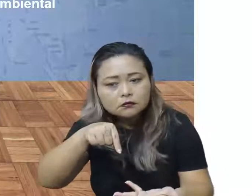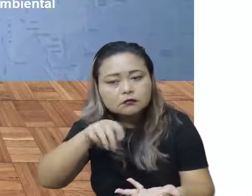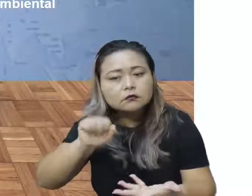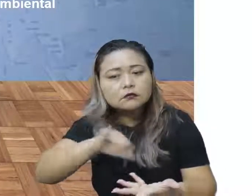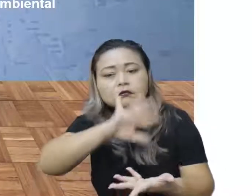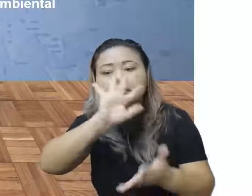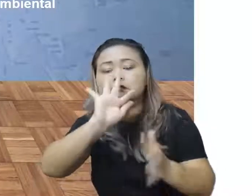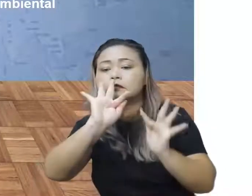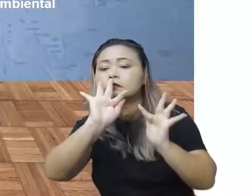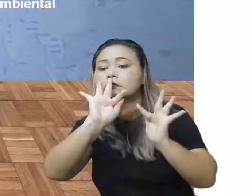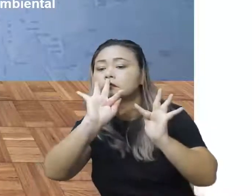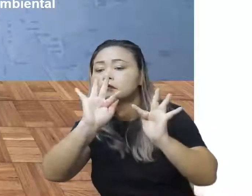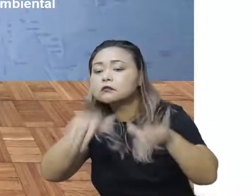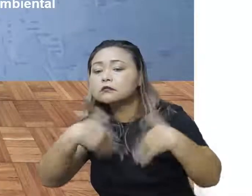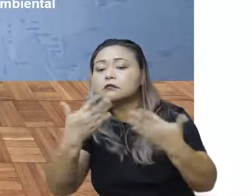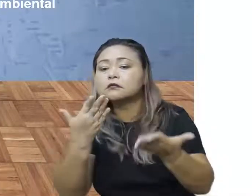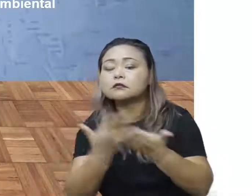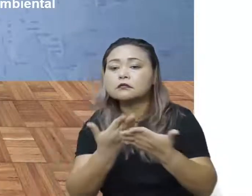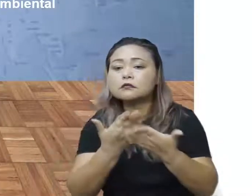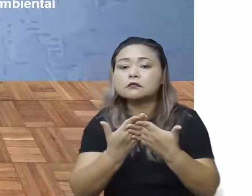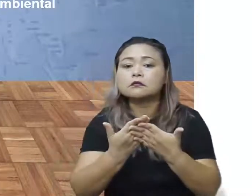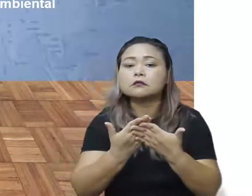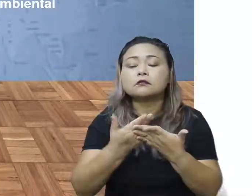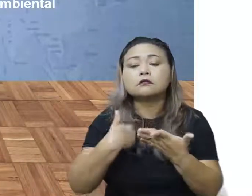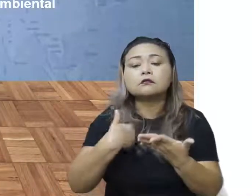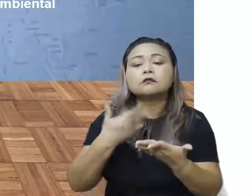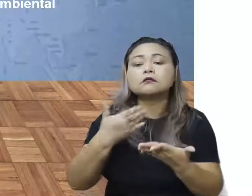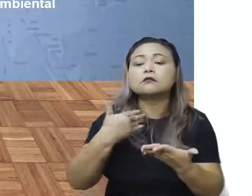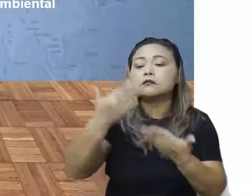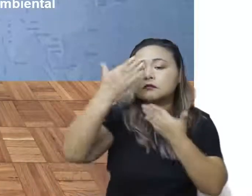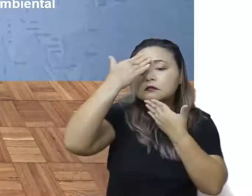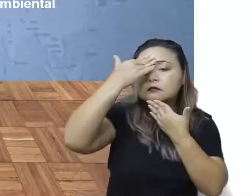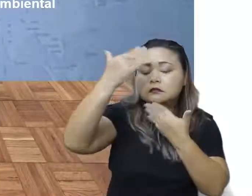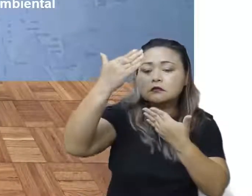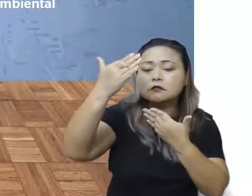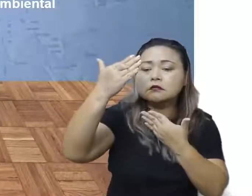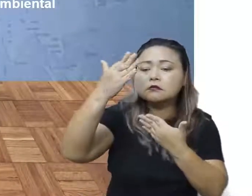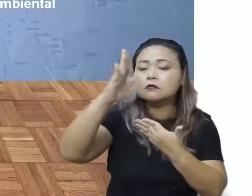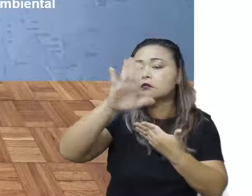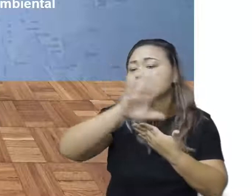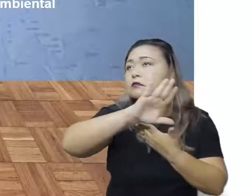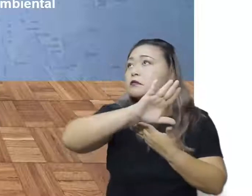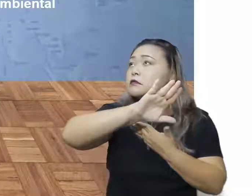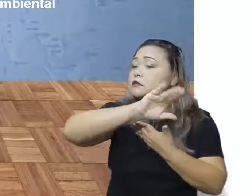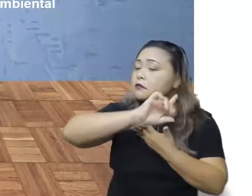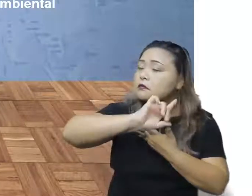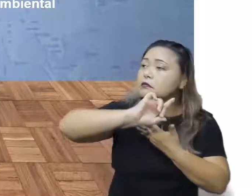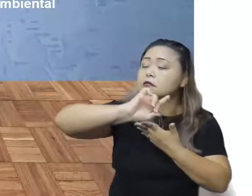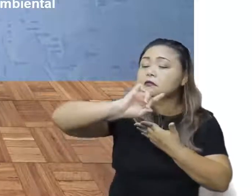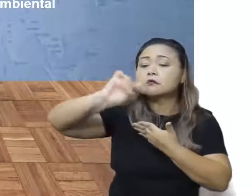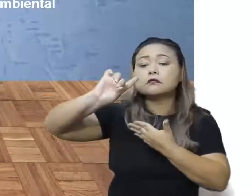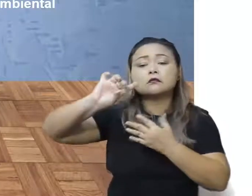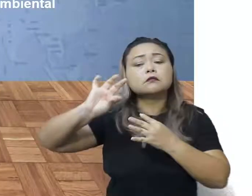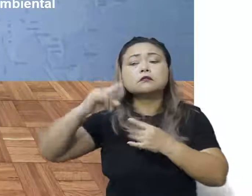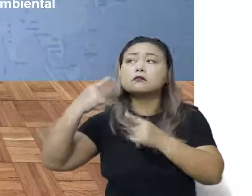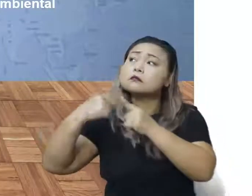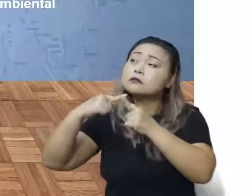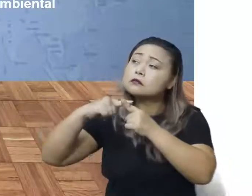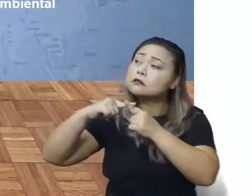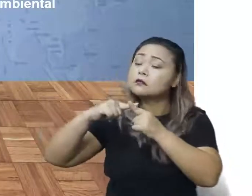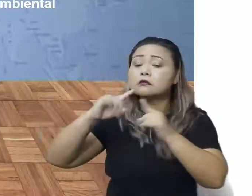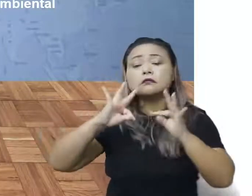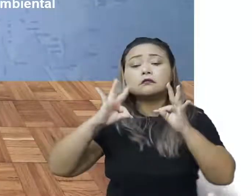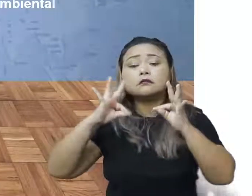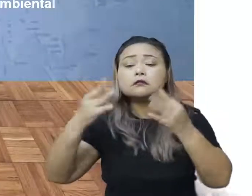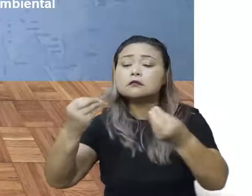Claro, estamos chegando mais ao final de uma aula e eu agradeço aqui ao grande arquiteto do universo por tudo de bom que ele